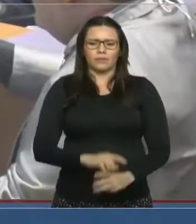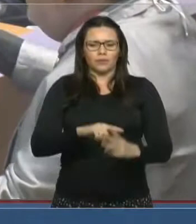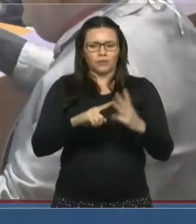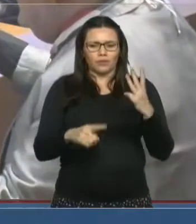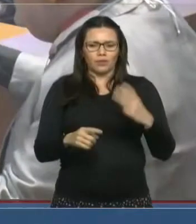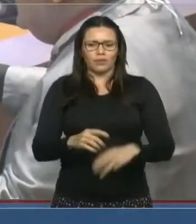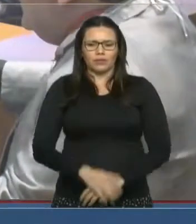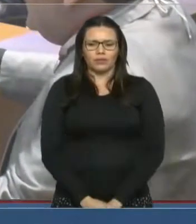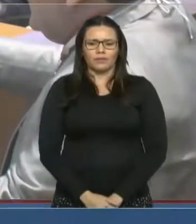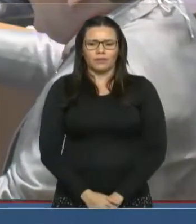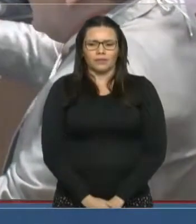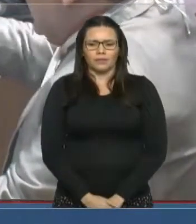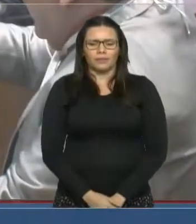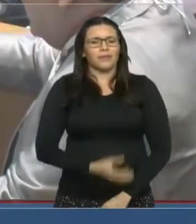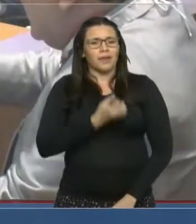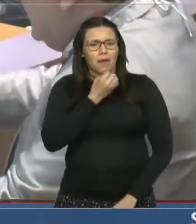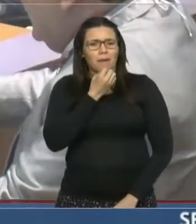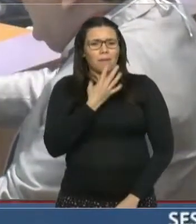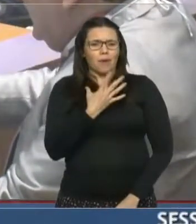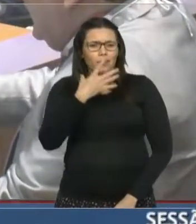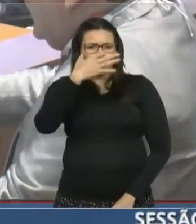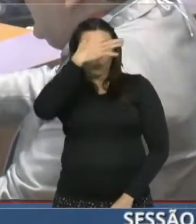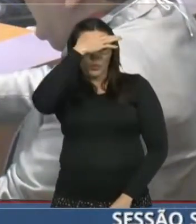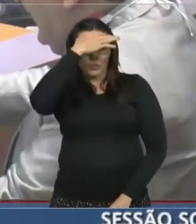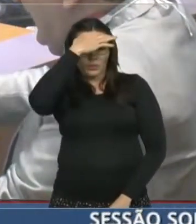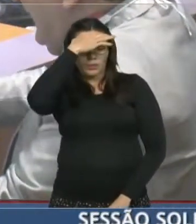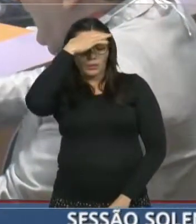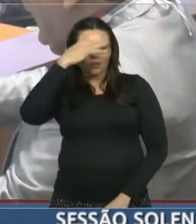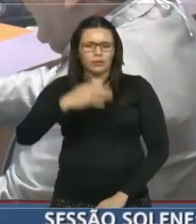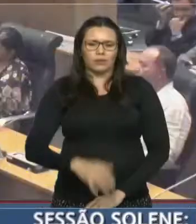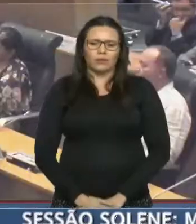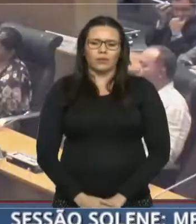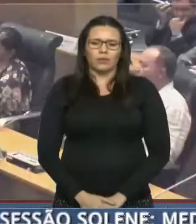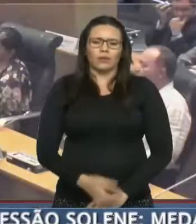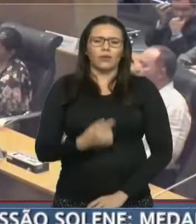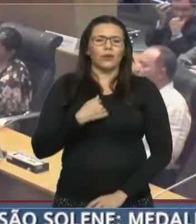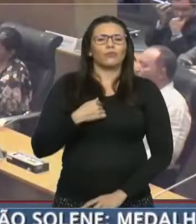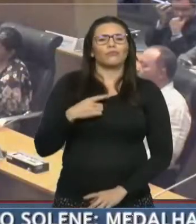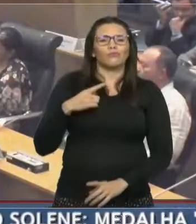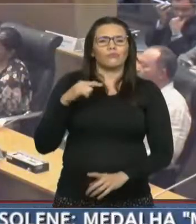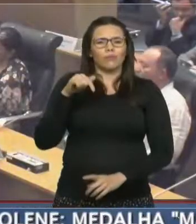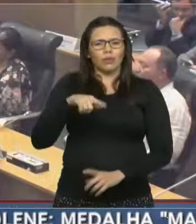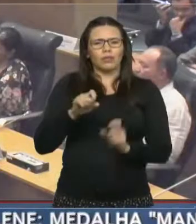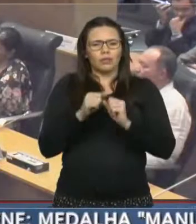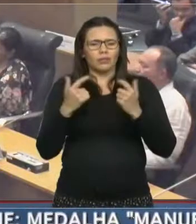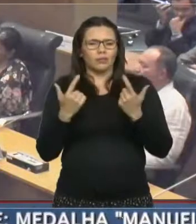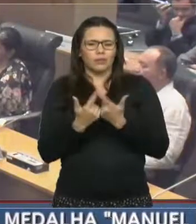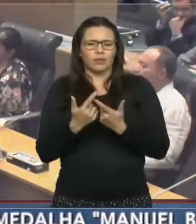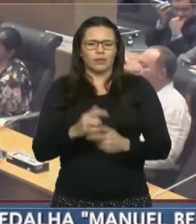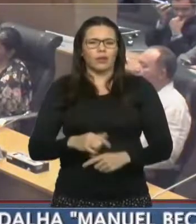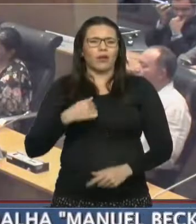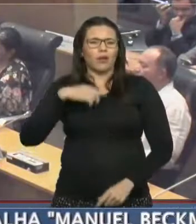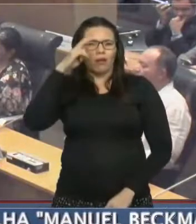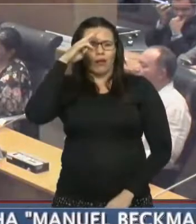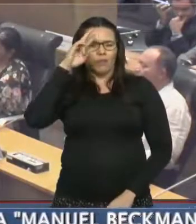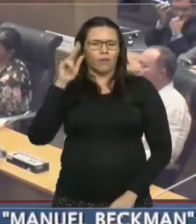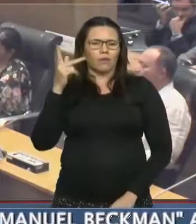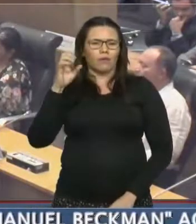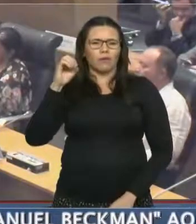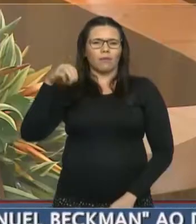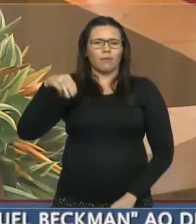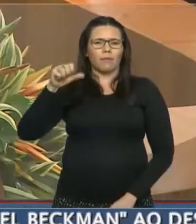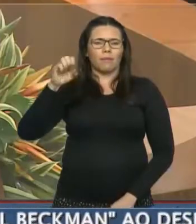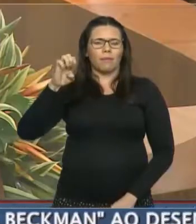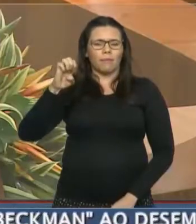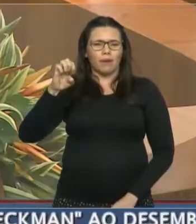existe uma Plêiade, são sábios, né? É a terra de Homero, dos discursos. Né?